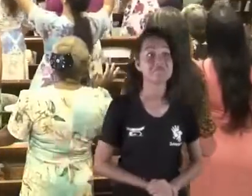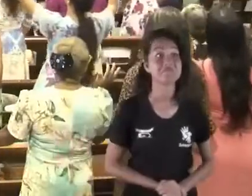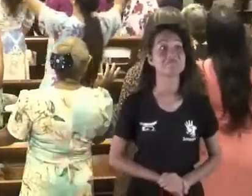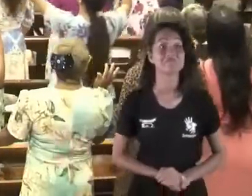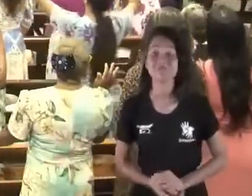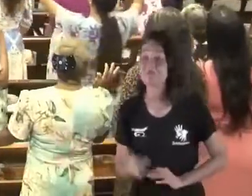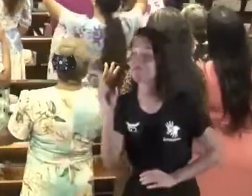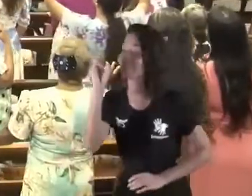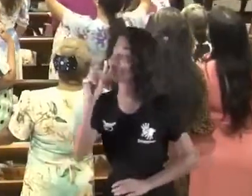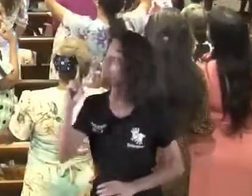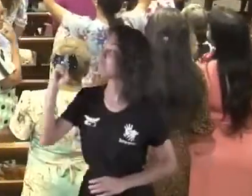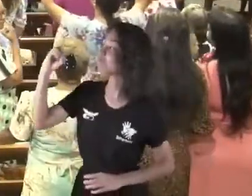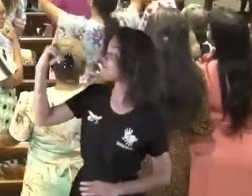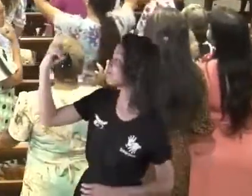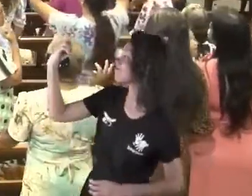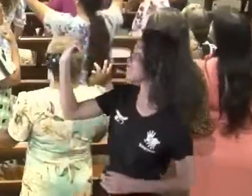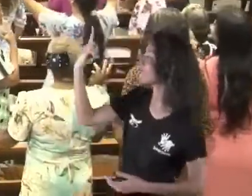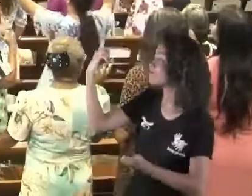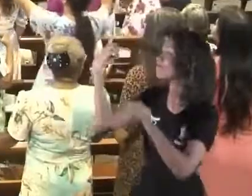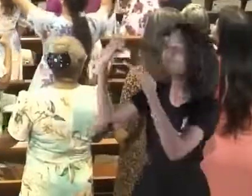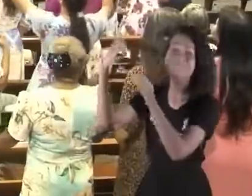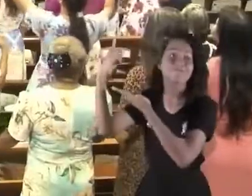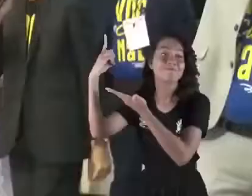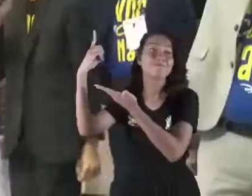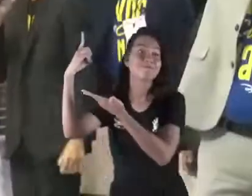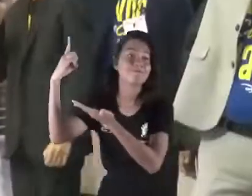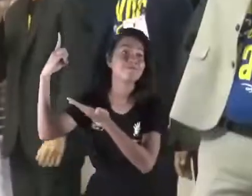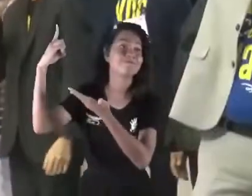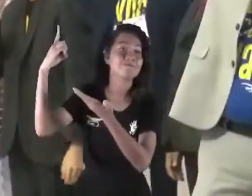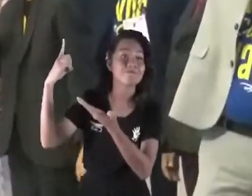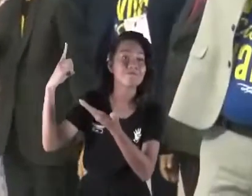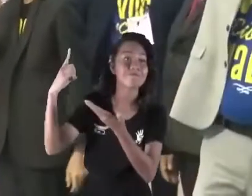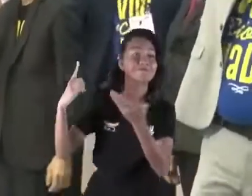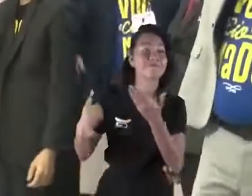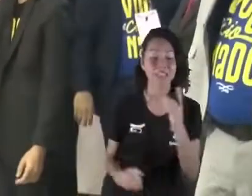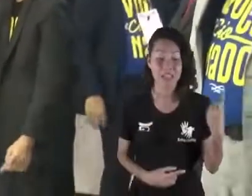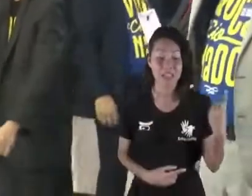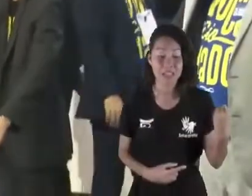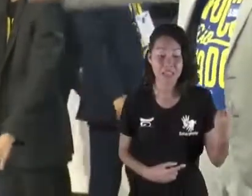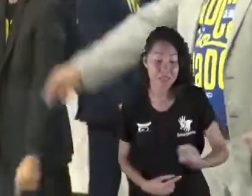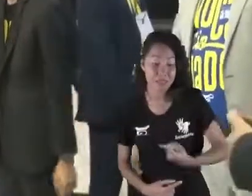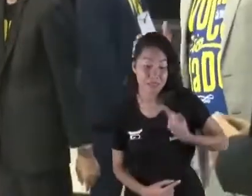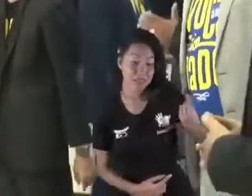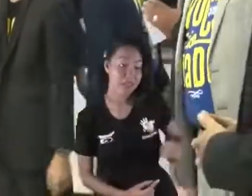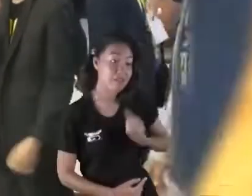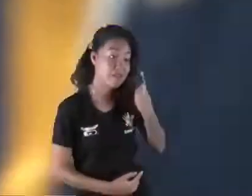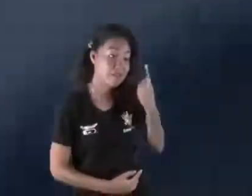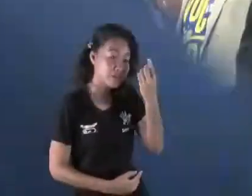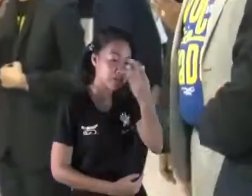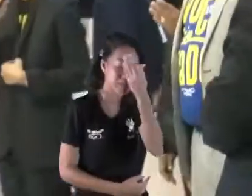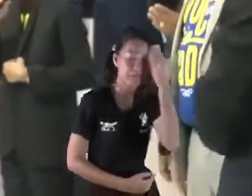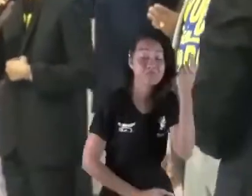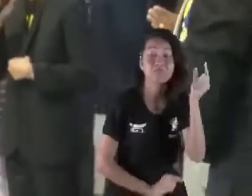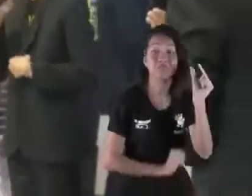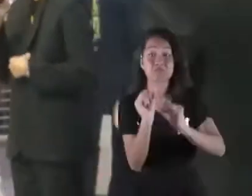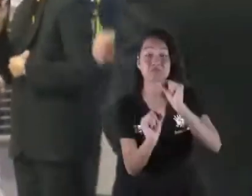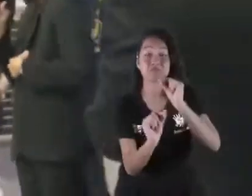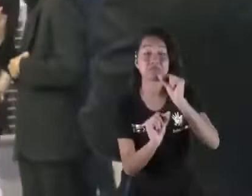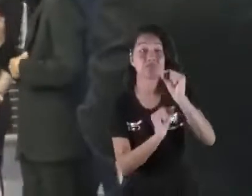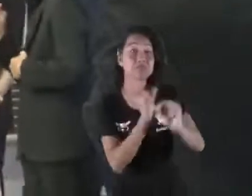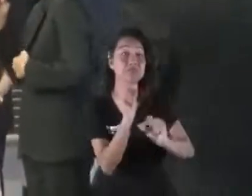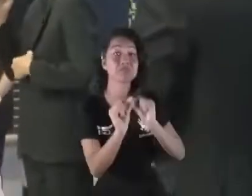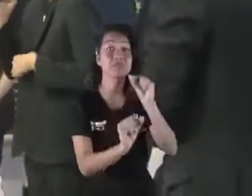estava esquecido. Cadê a 67? José estava 67 esquecido. Chegou ali.